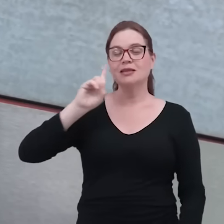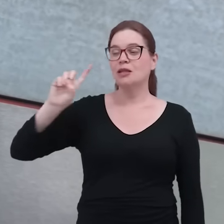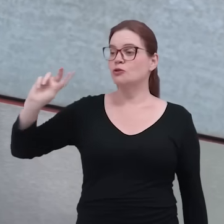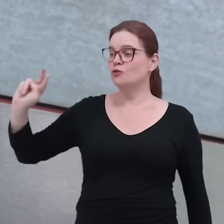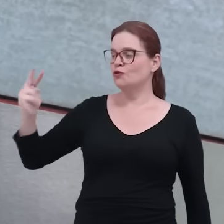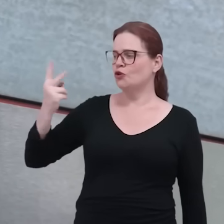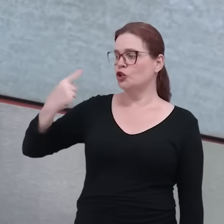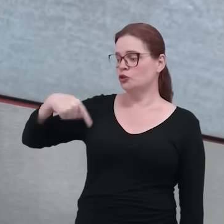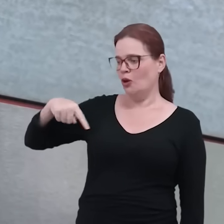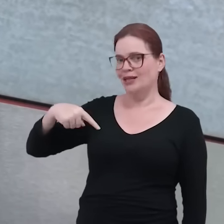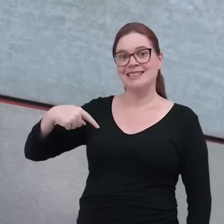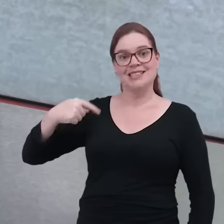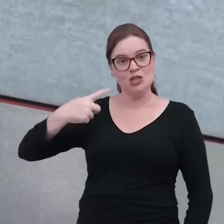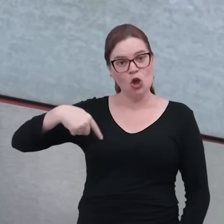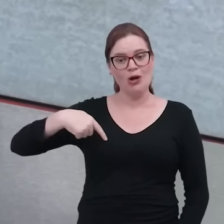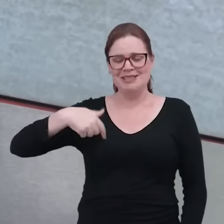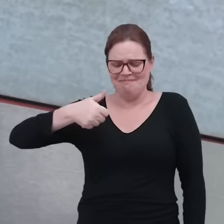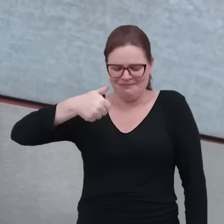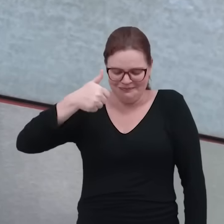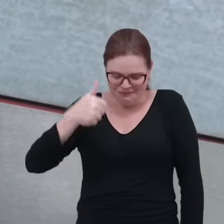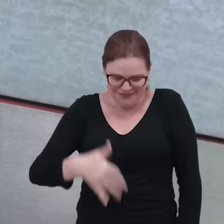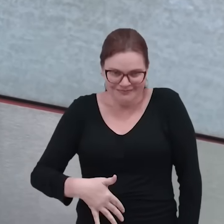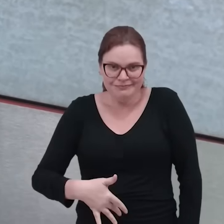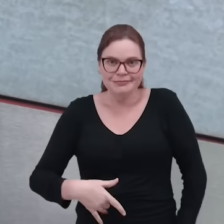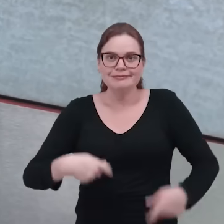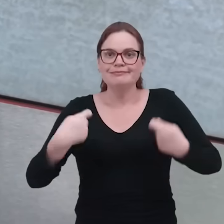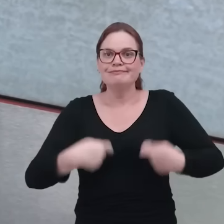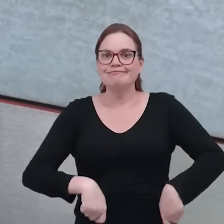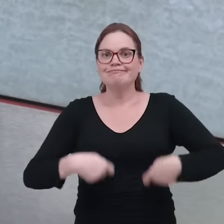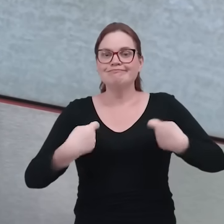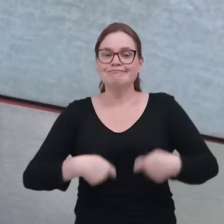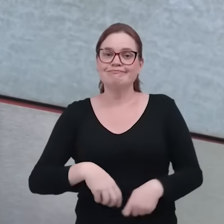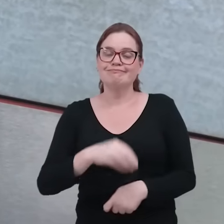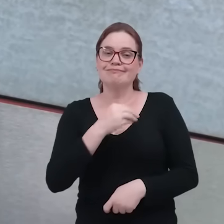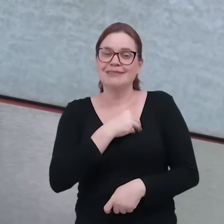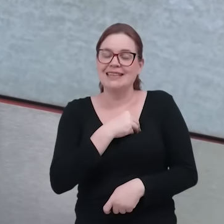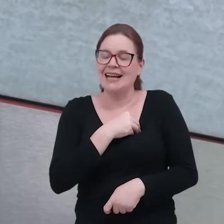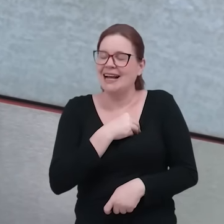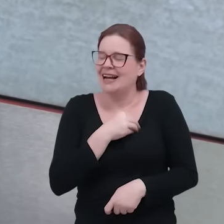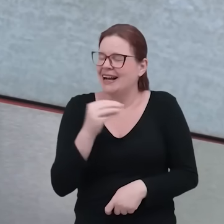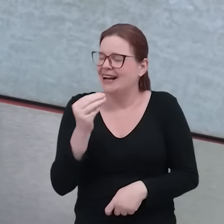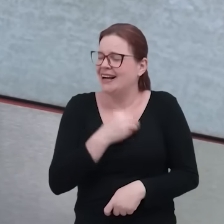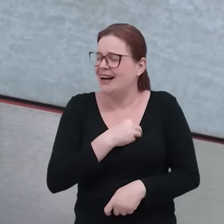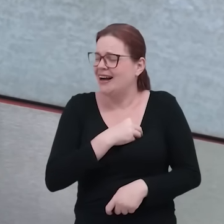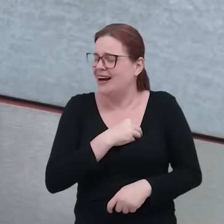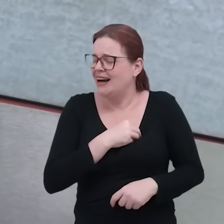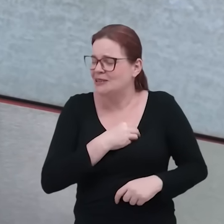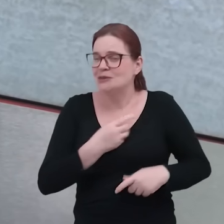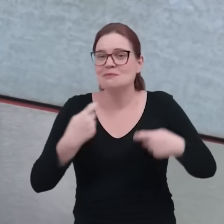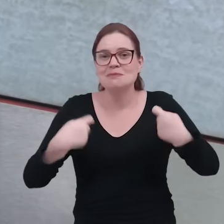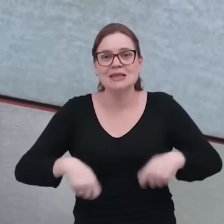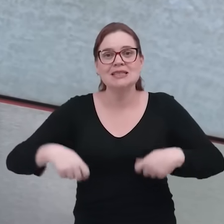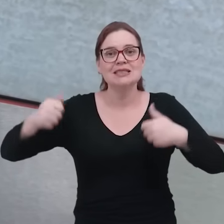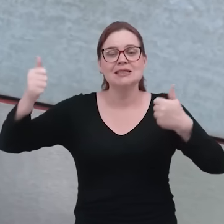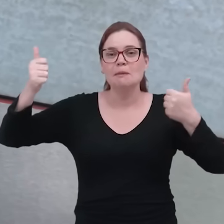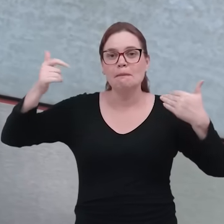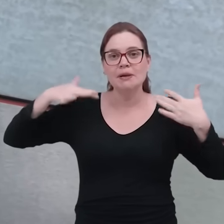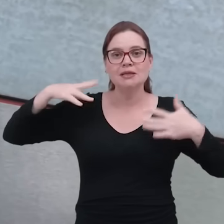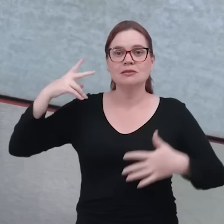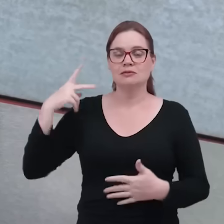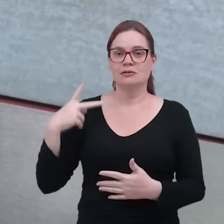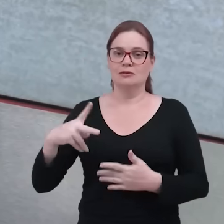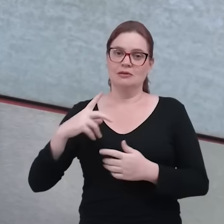em nós foi pobres pecadores. O que Deus viu em nós foram pessoas derrotadas pelo pecado. O que Deus viu em